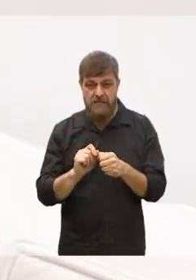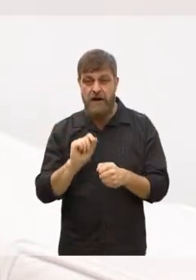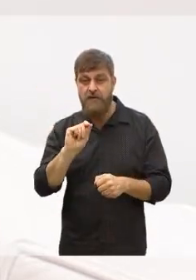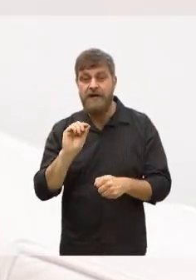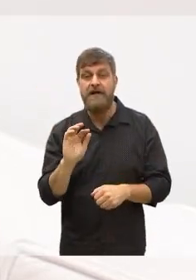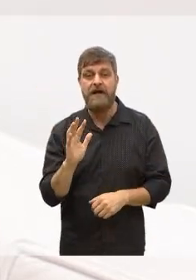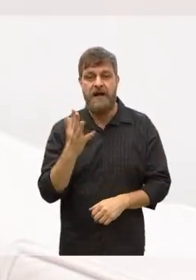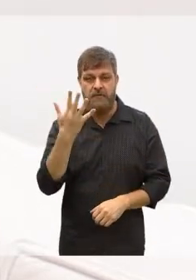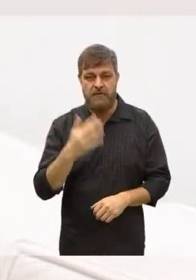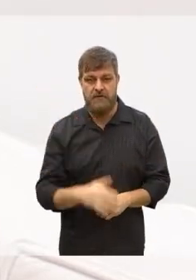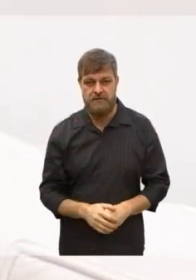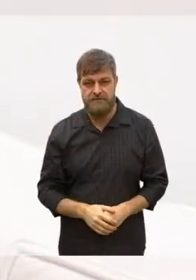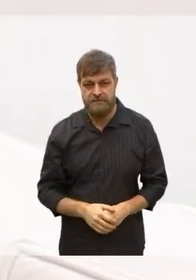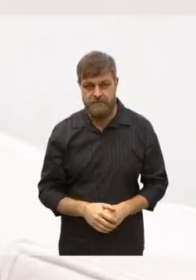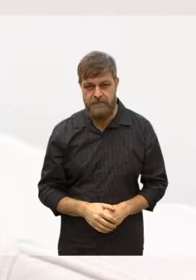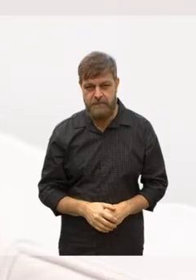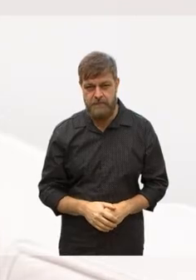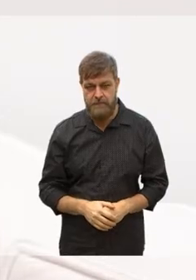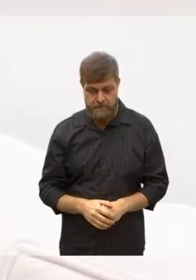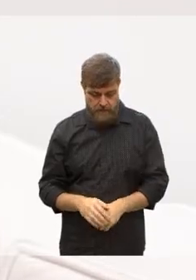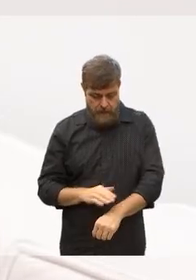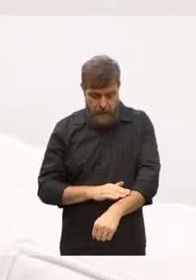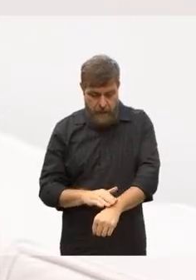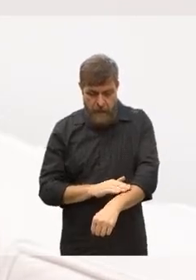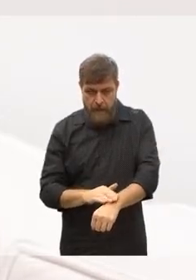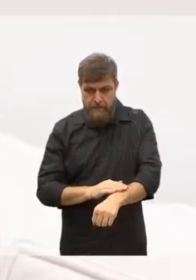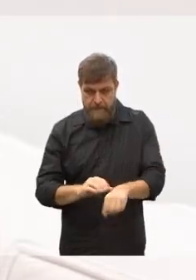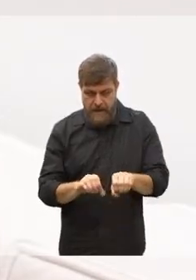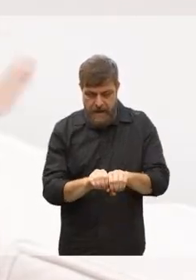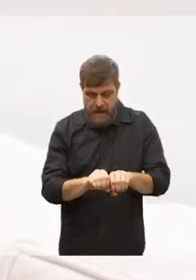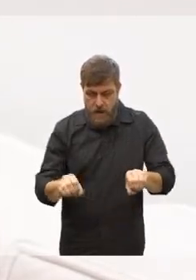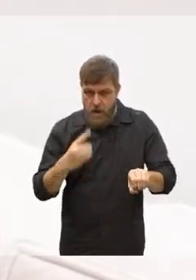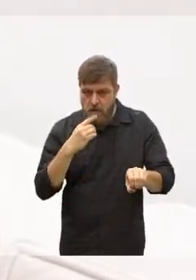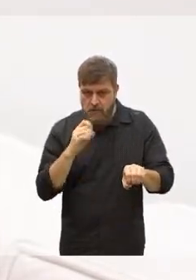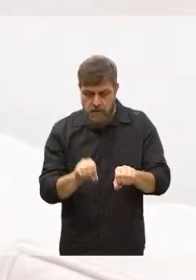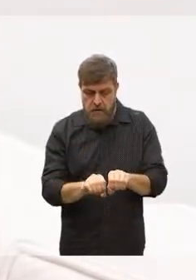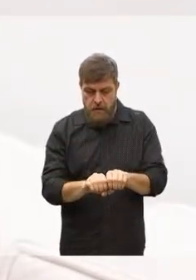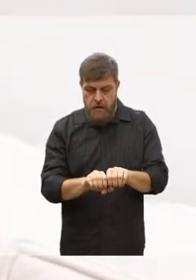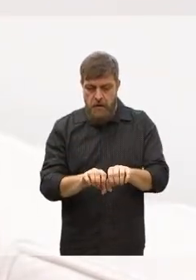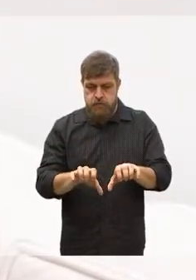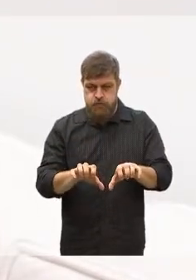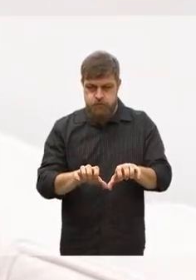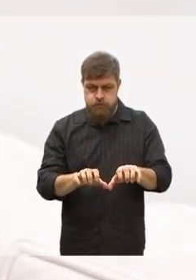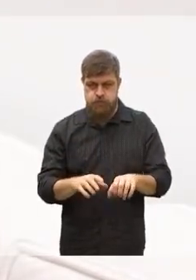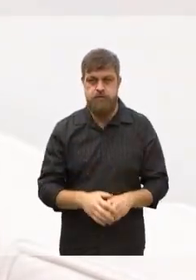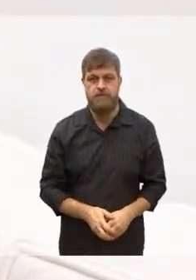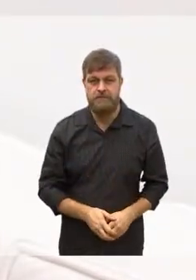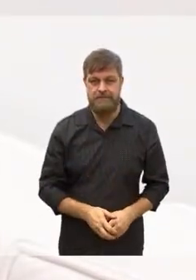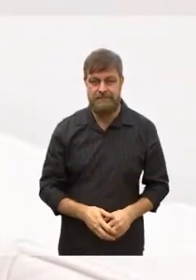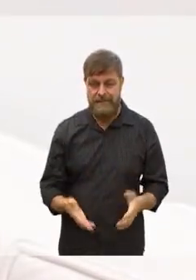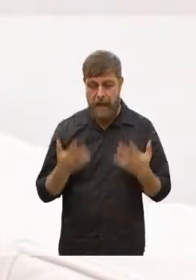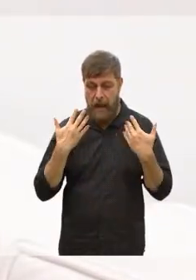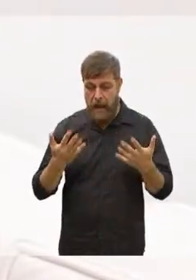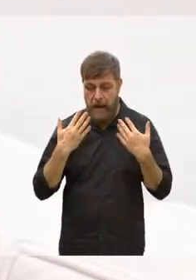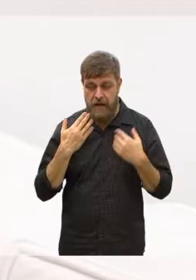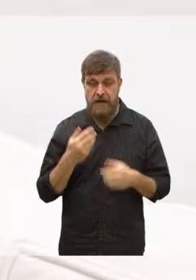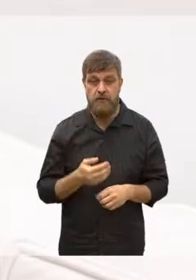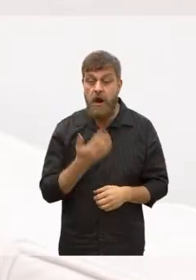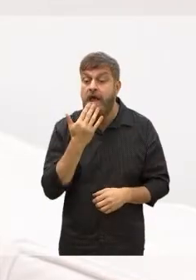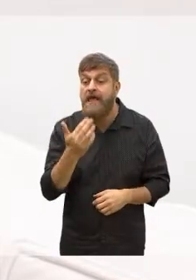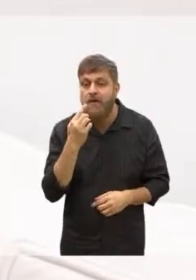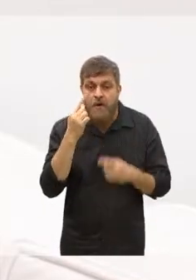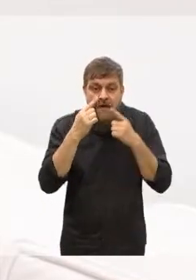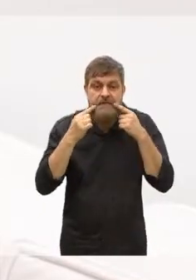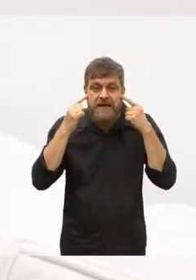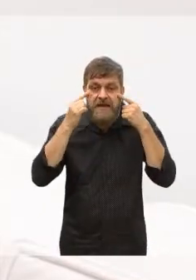leva a muita vasodilatação. Por exemplo, se você pega uma sauna, você não fica vermelha? Essa